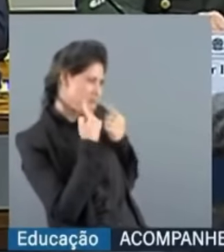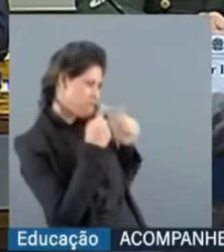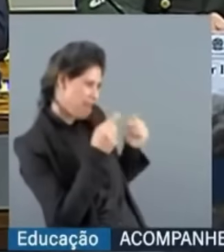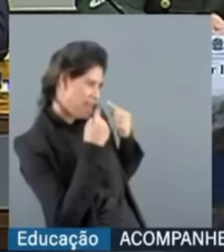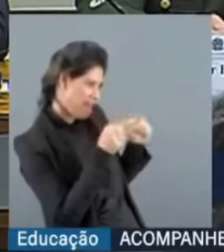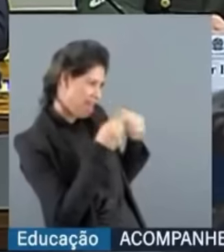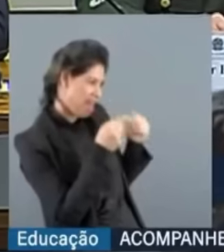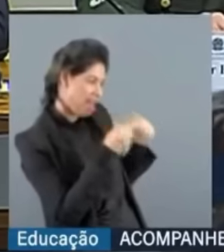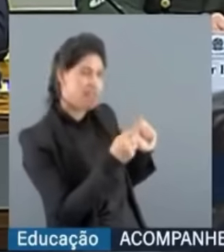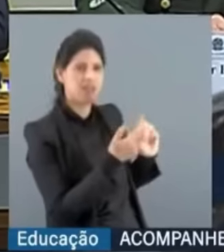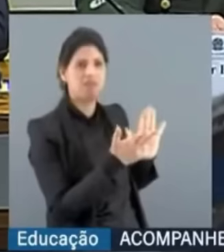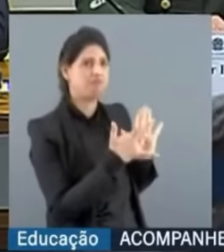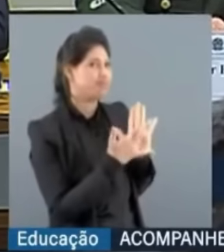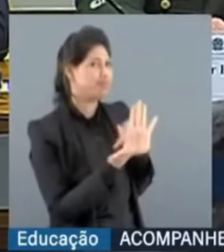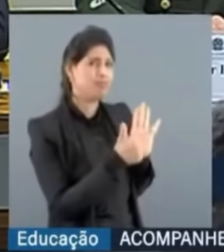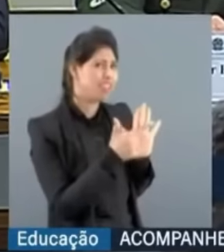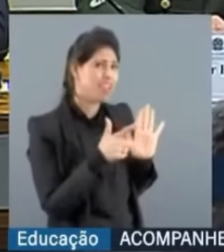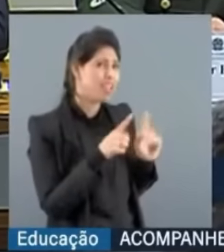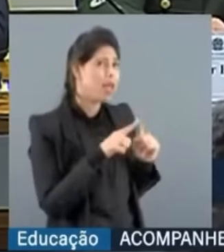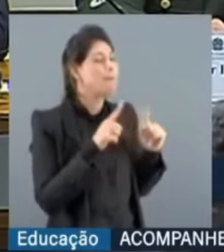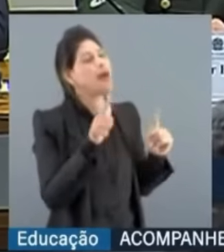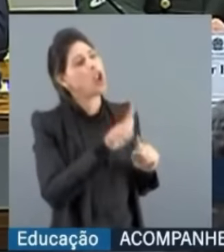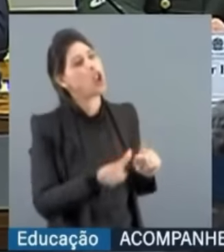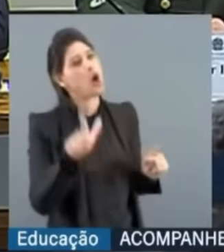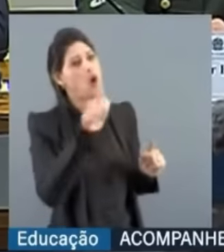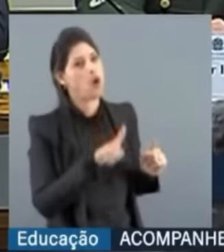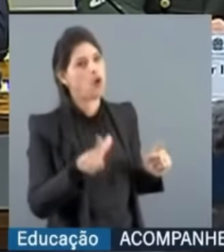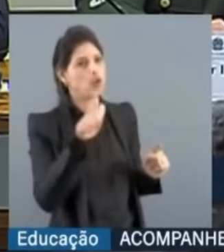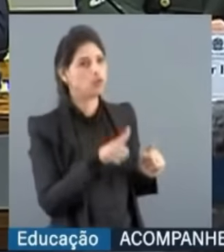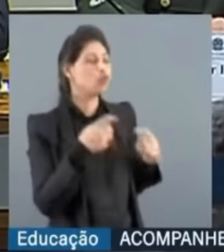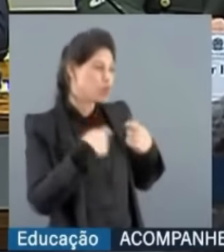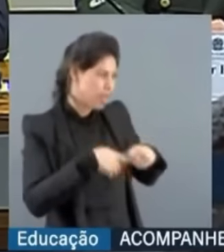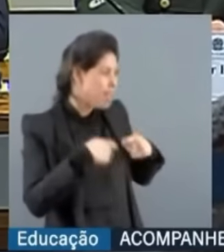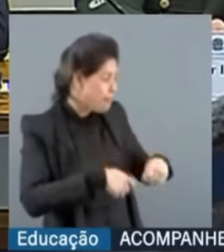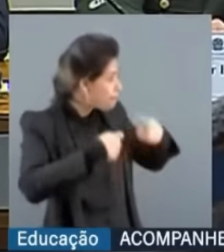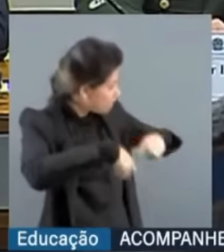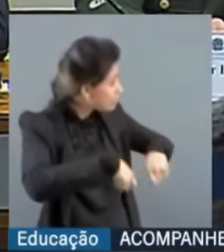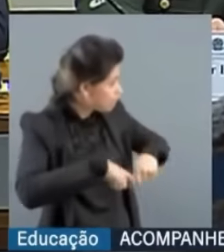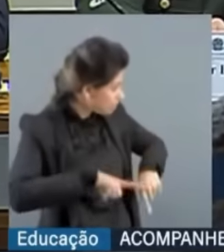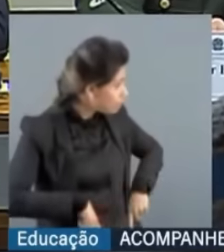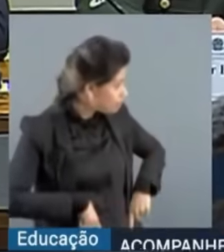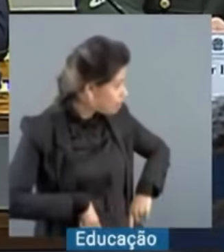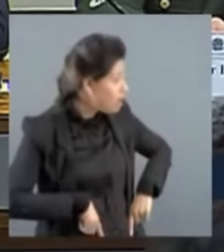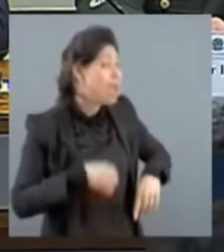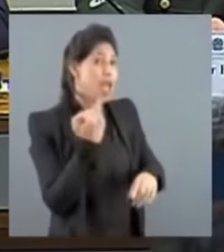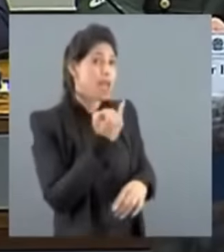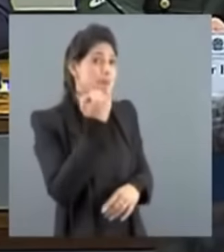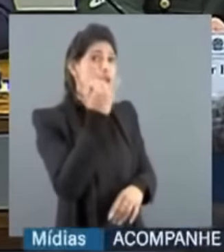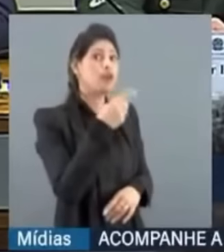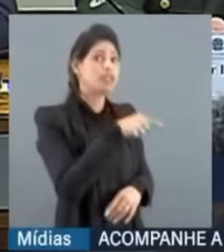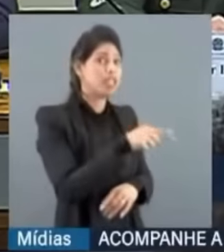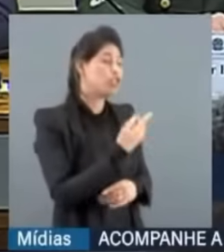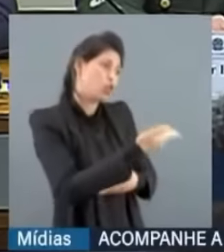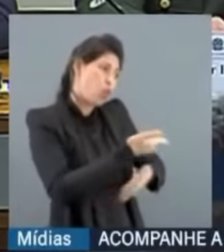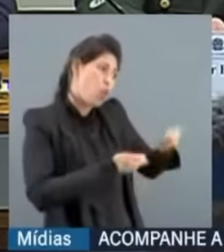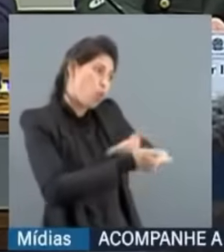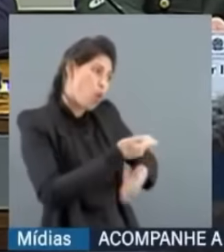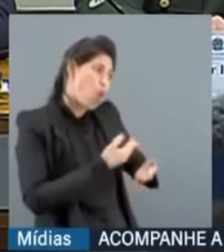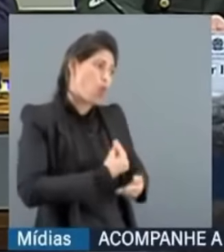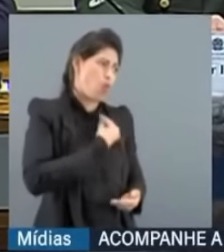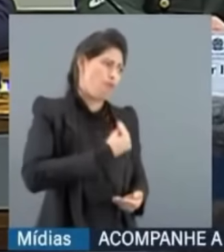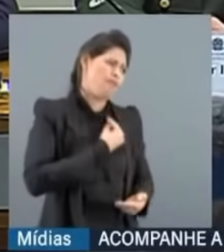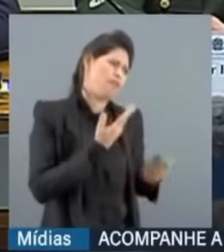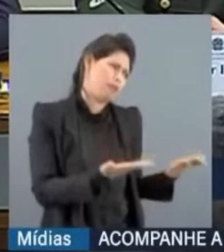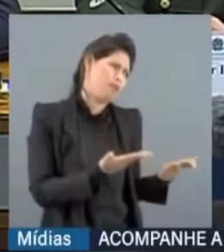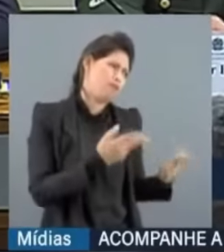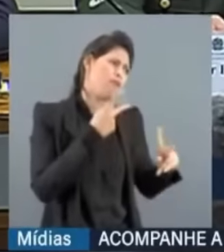Isso não está escrito no regimento. Mas, obviamente, que é uma atitude incongruente com o convívio parlamentar. Não dá,